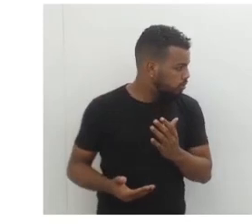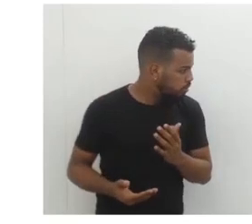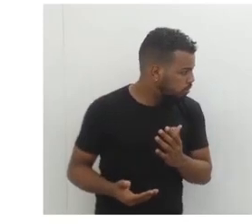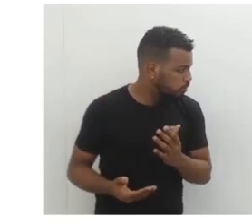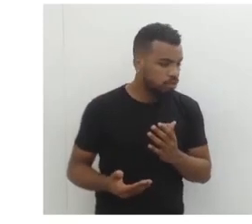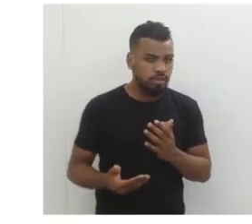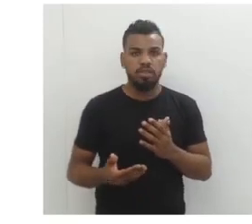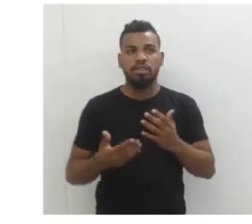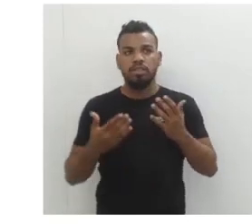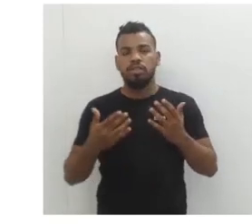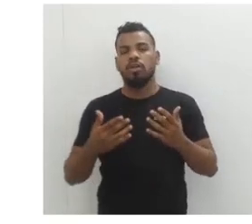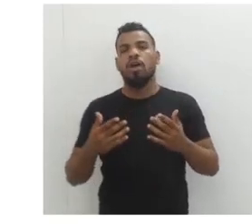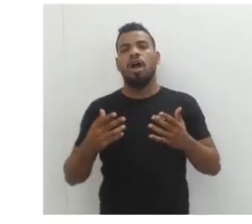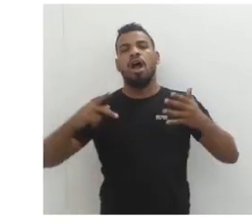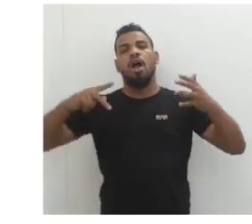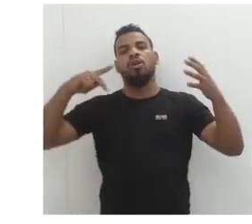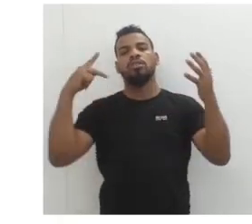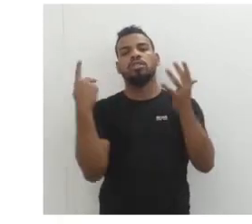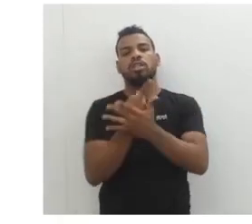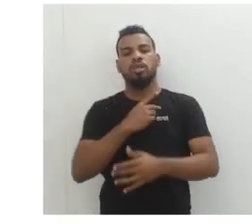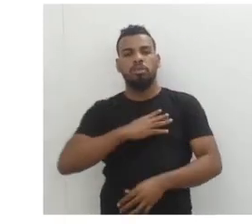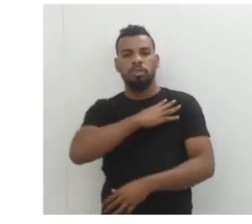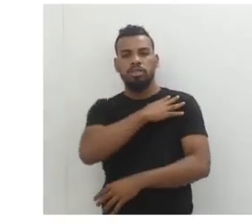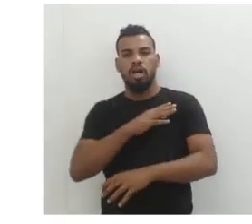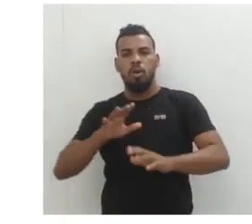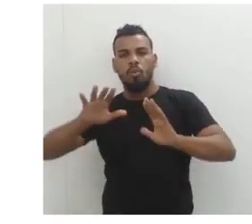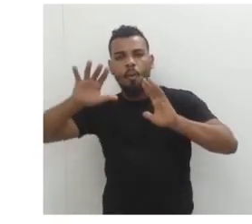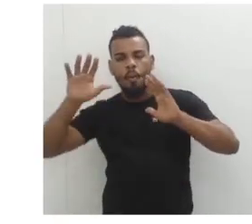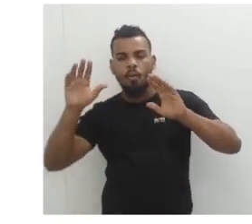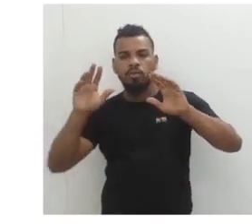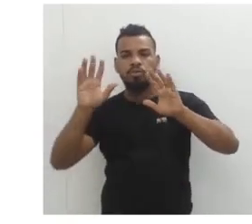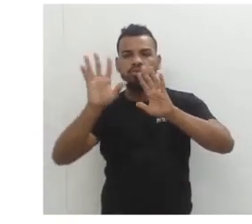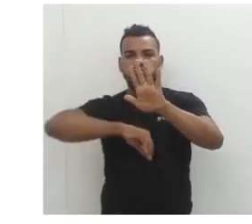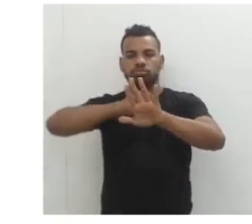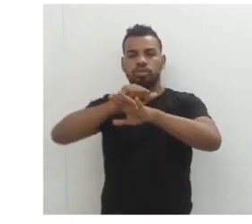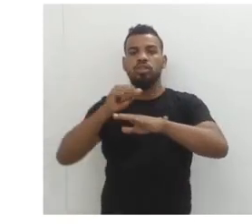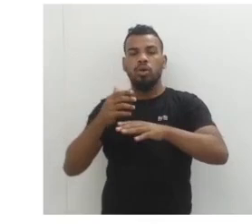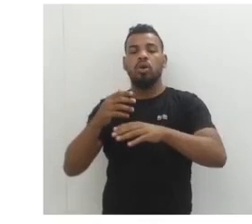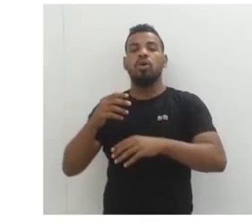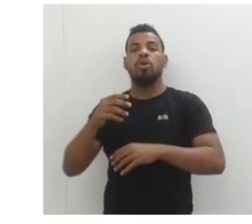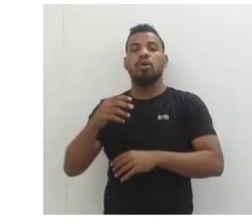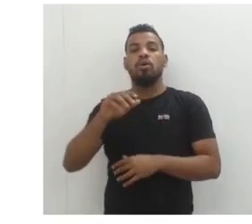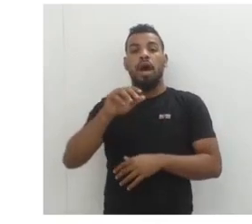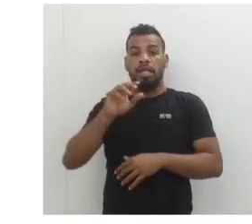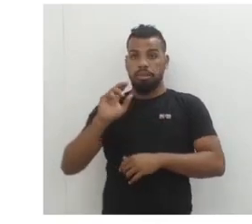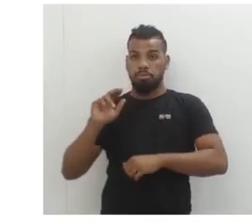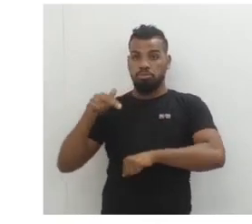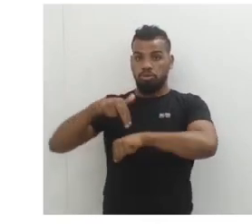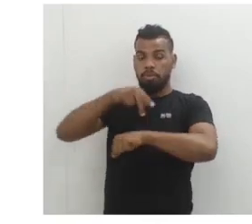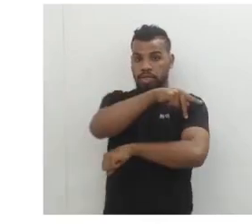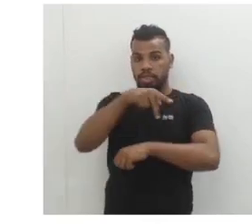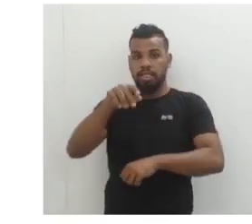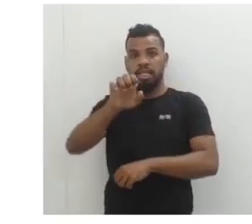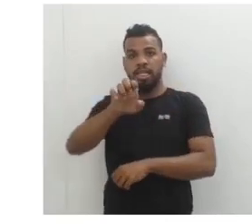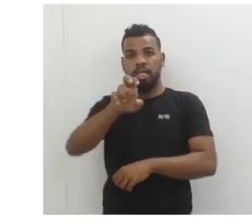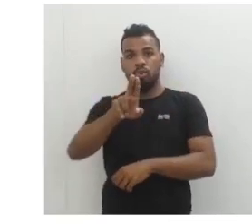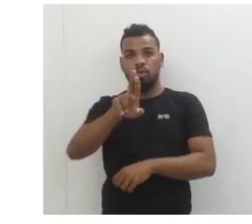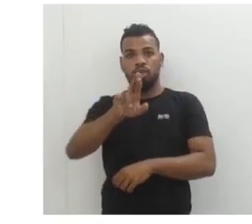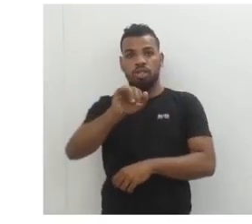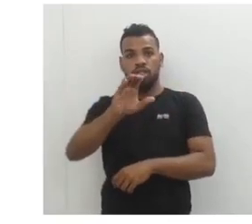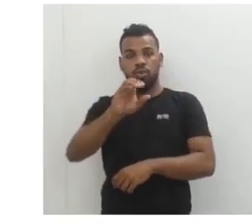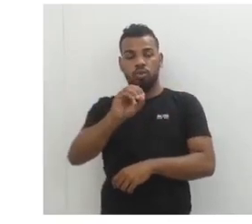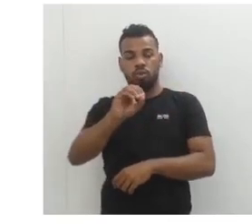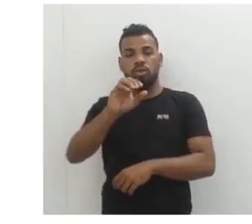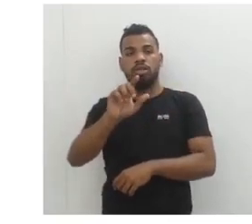golpe militar coloca na presidência o general Eurico Gaspar Dutra.